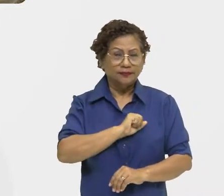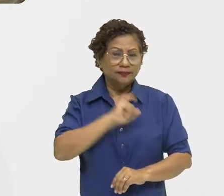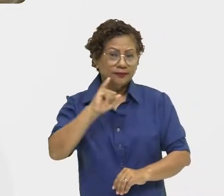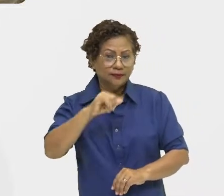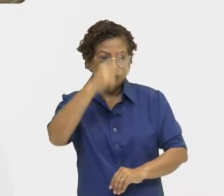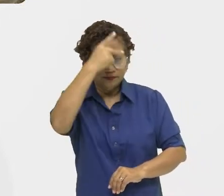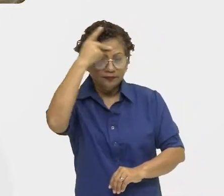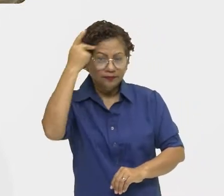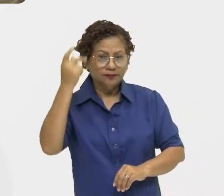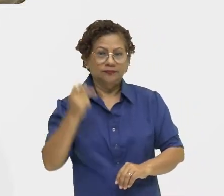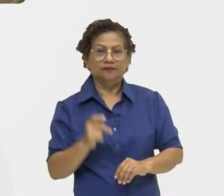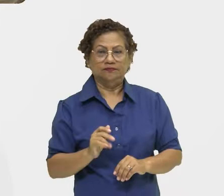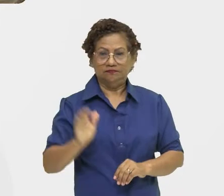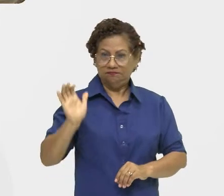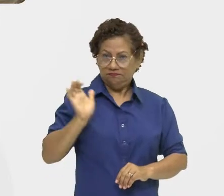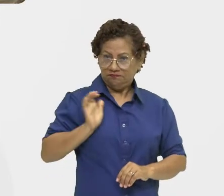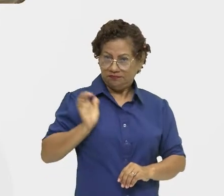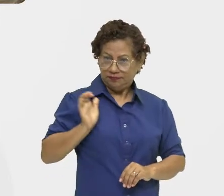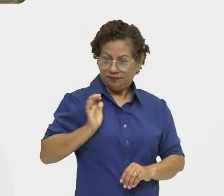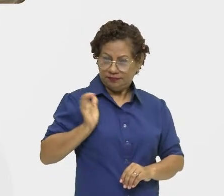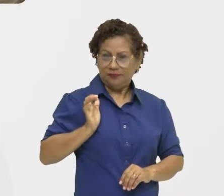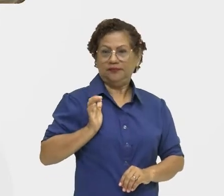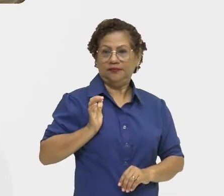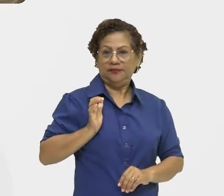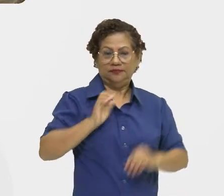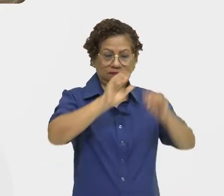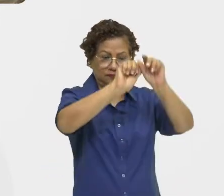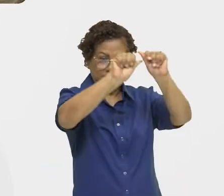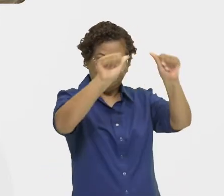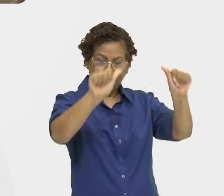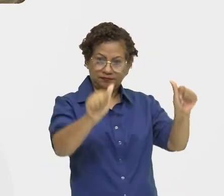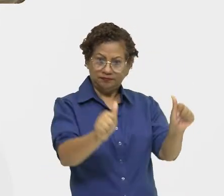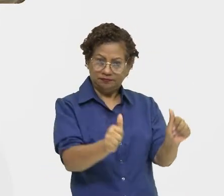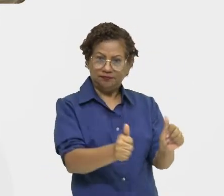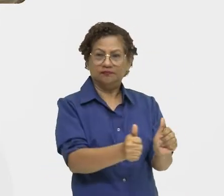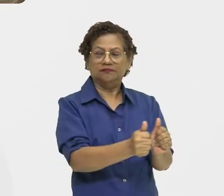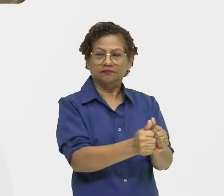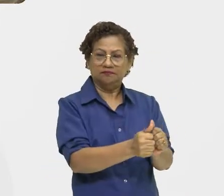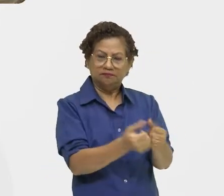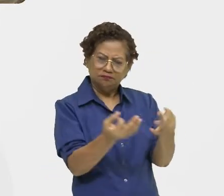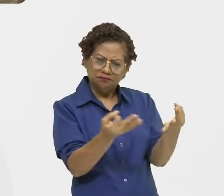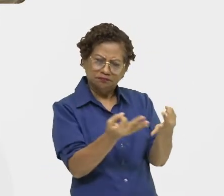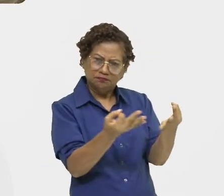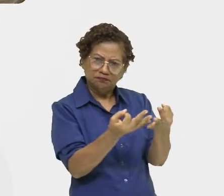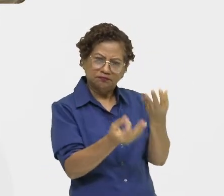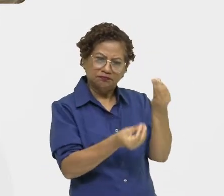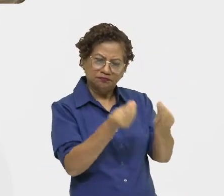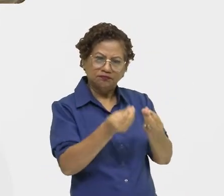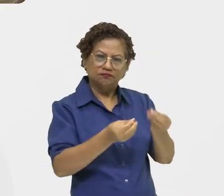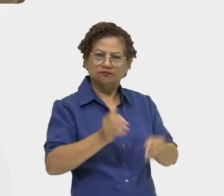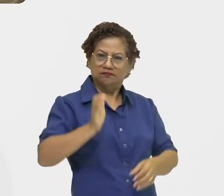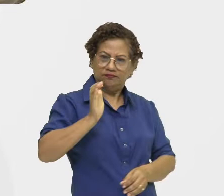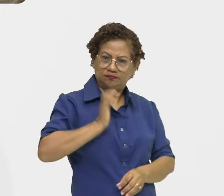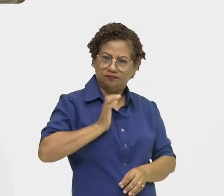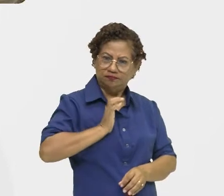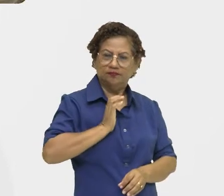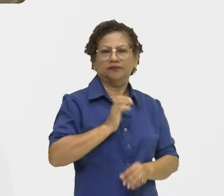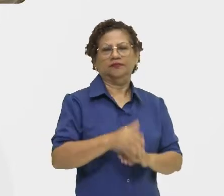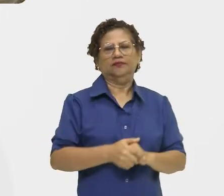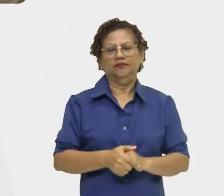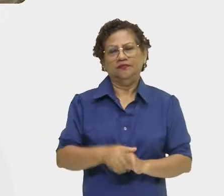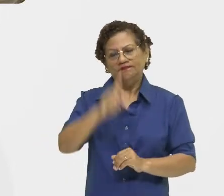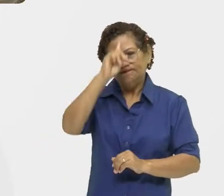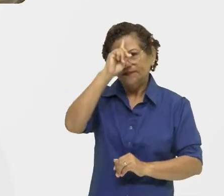traços raciais, né? Eles tentavam trazer na escultura traços, né,